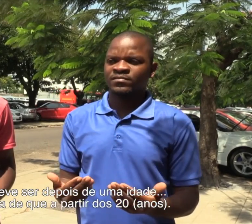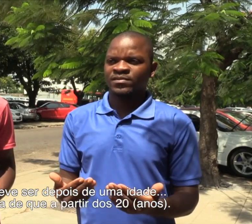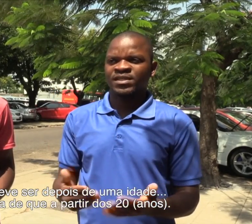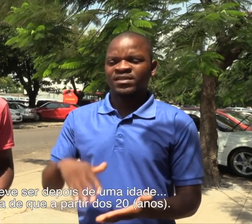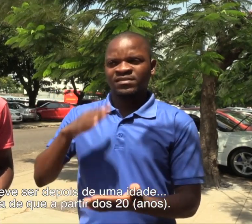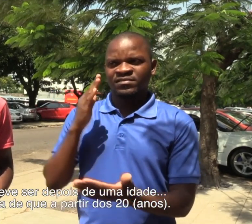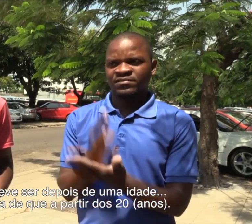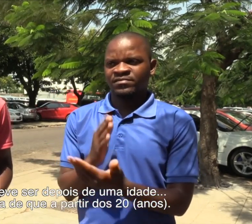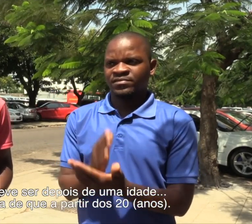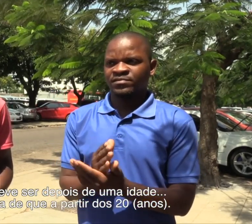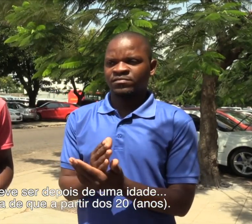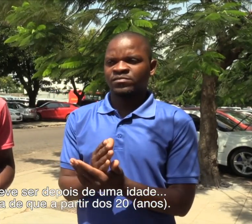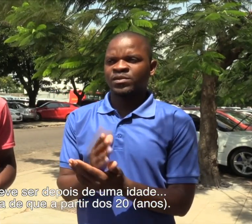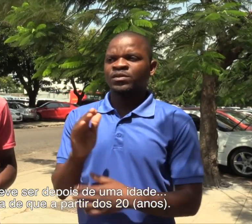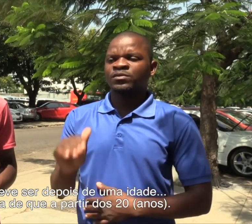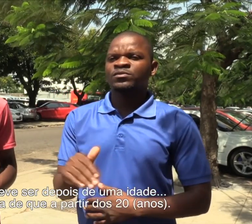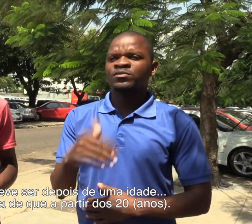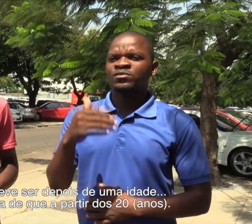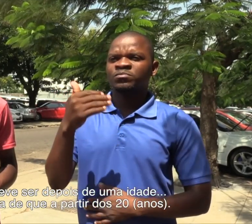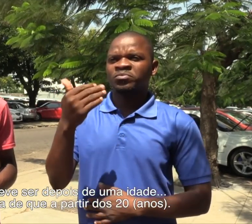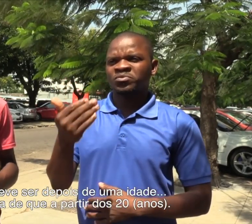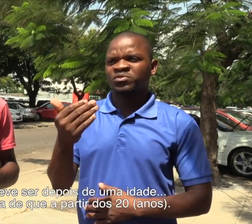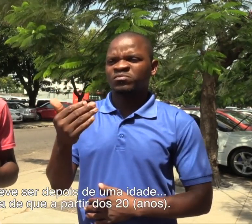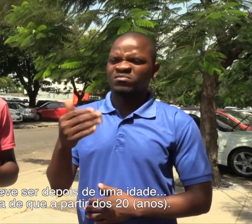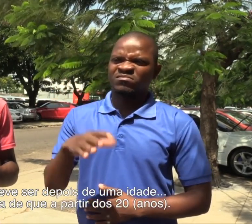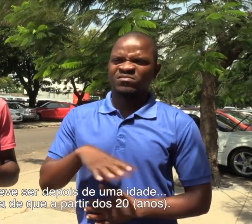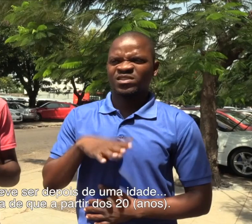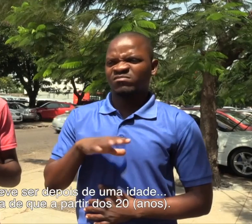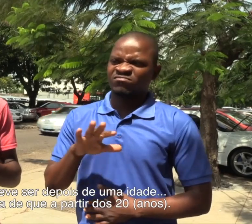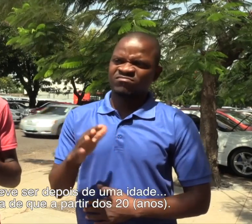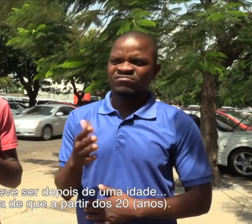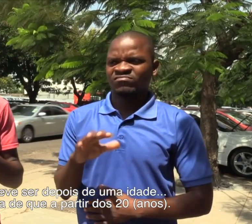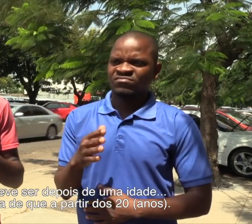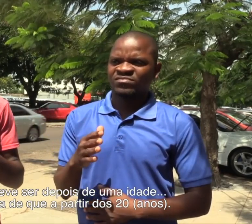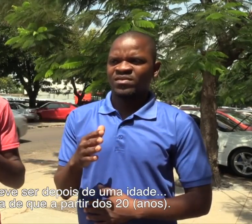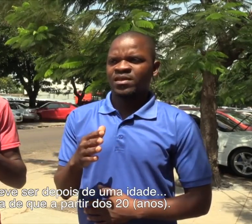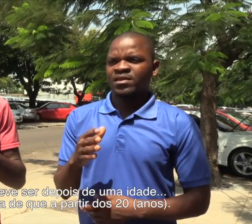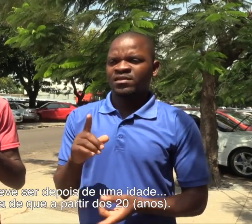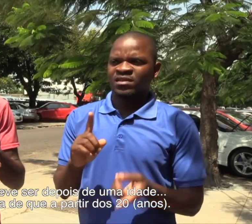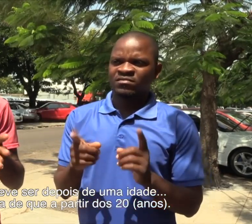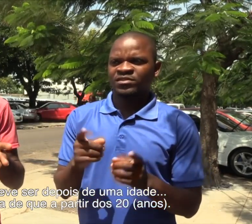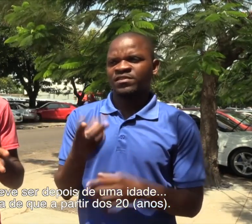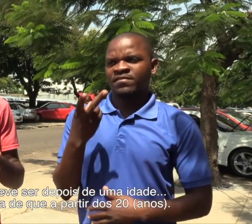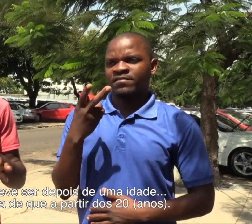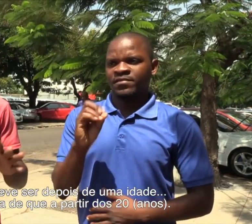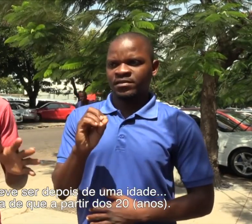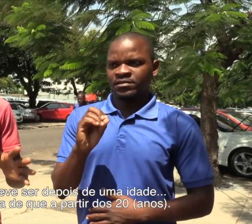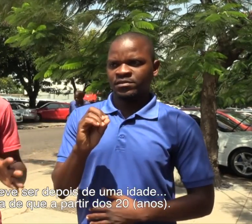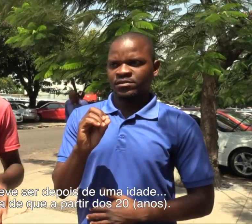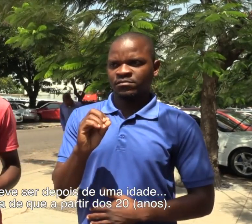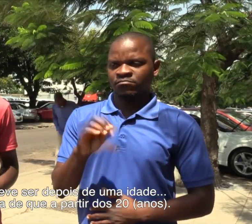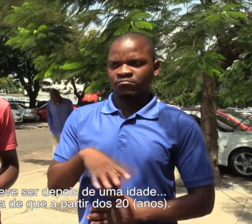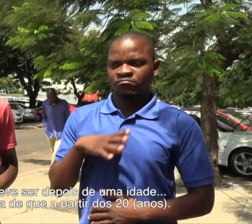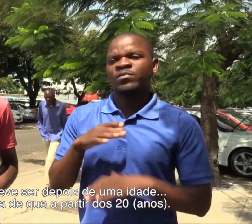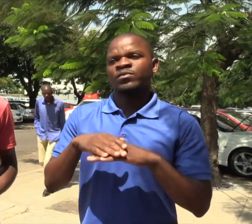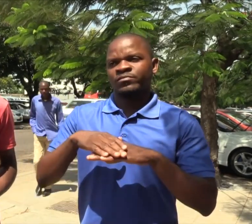que depois de alguma idade eu tinha certeza que a partir de 20 para mais